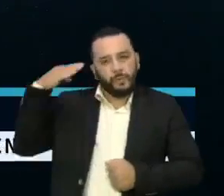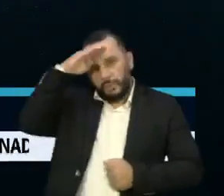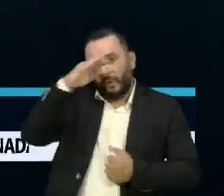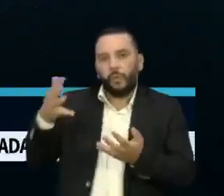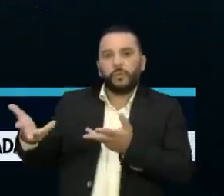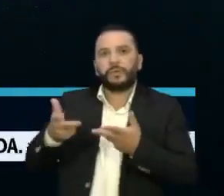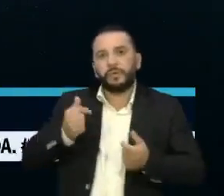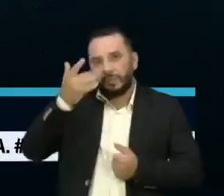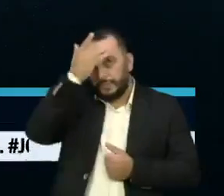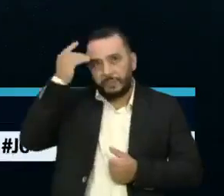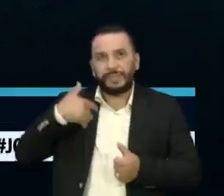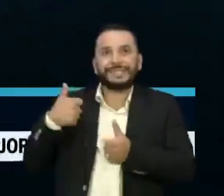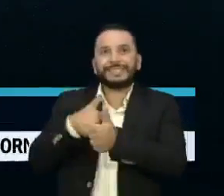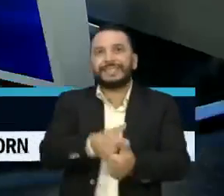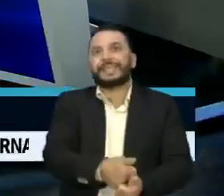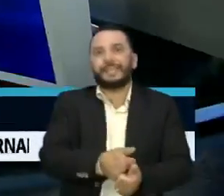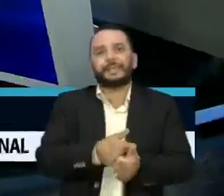apoiadores a seguir o no aplicativo